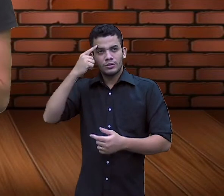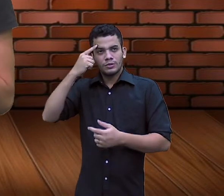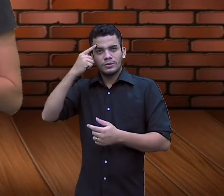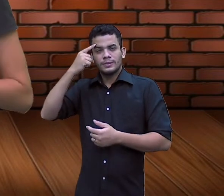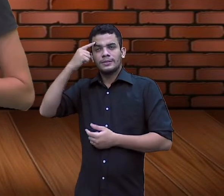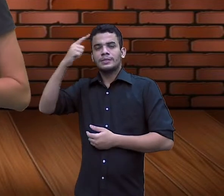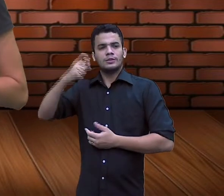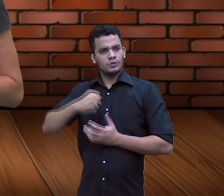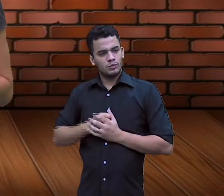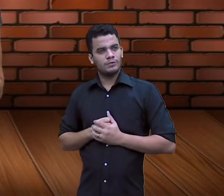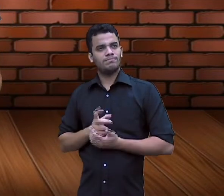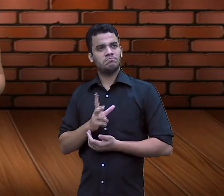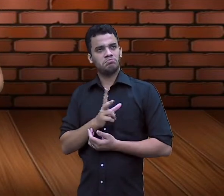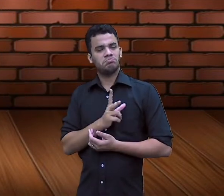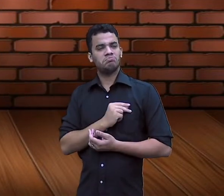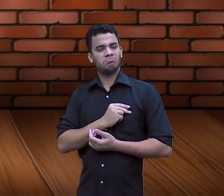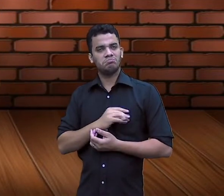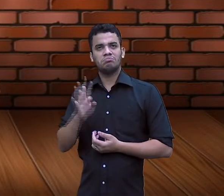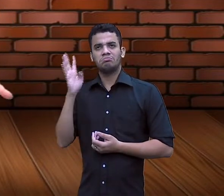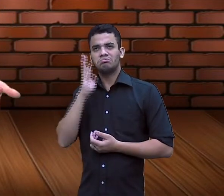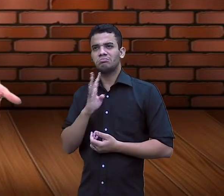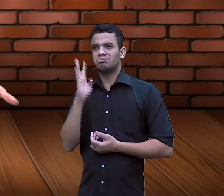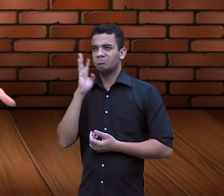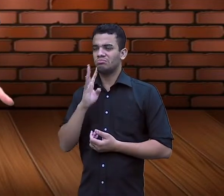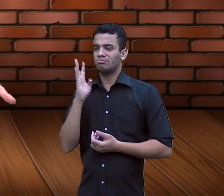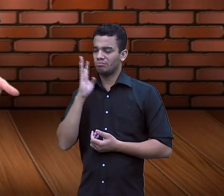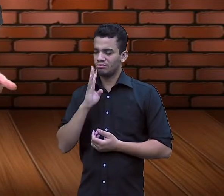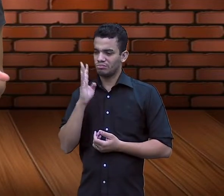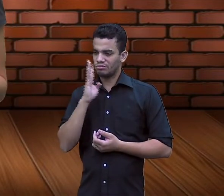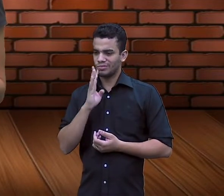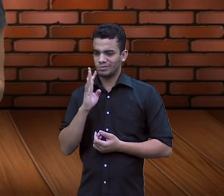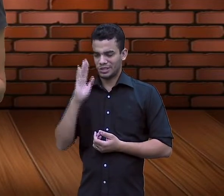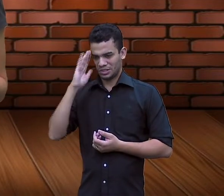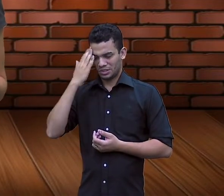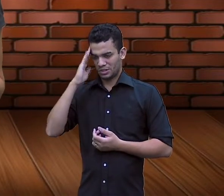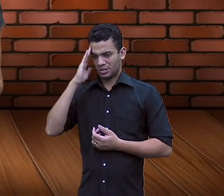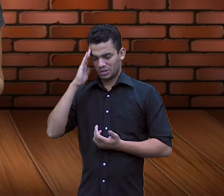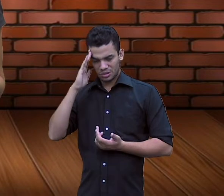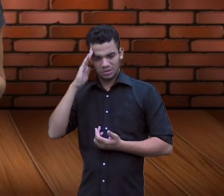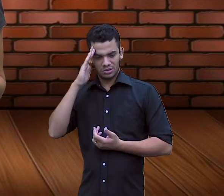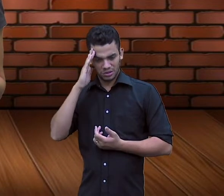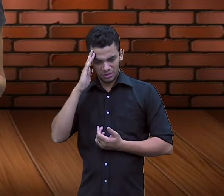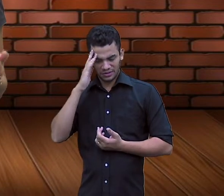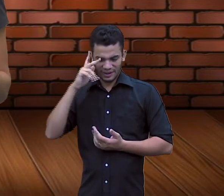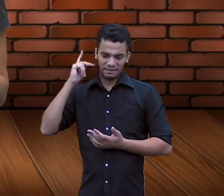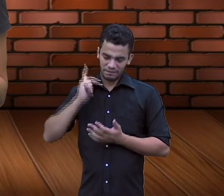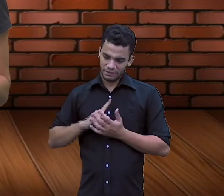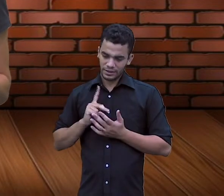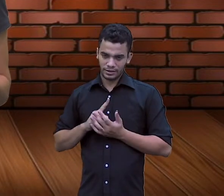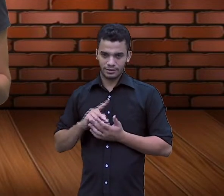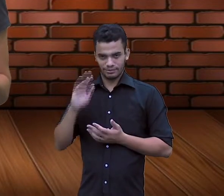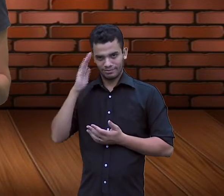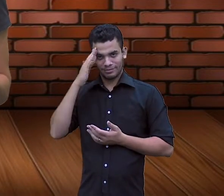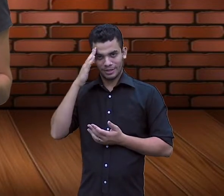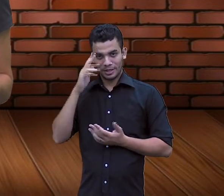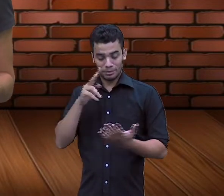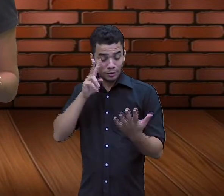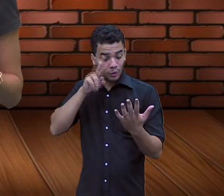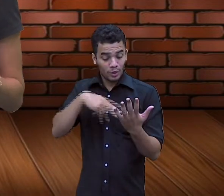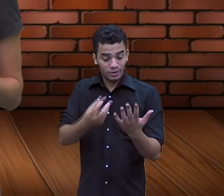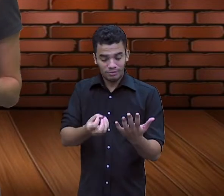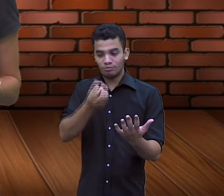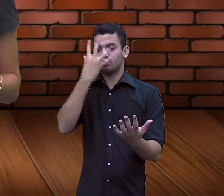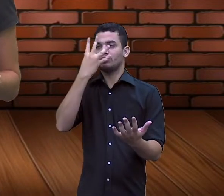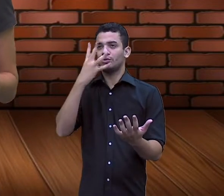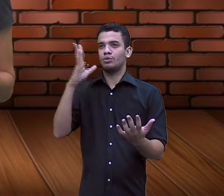um ensinamento, uma moral, a qual aparece no final do texto, geralmente.